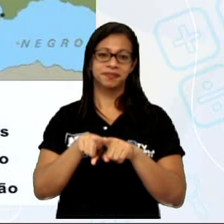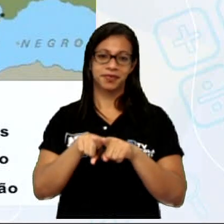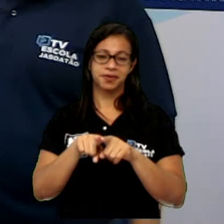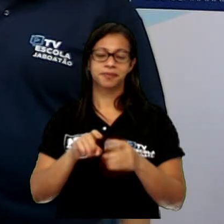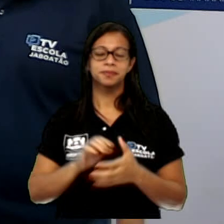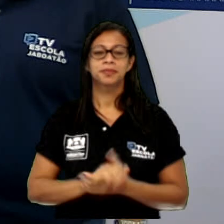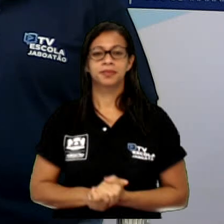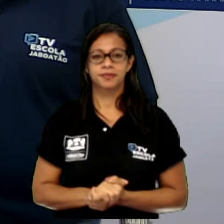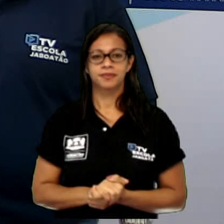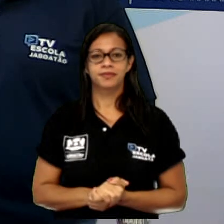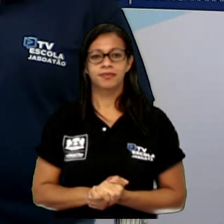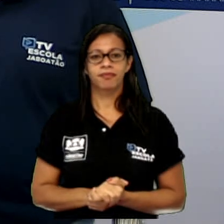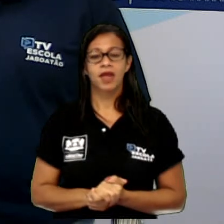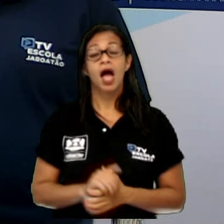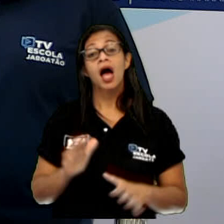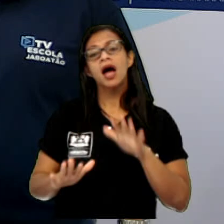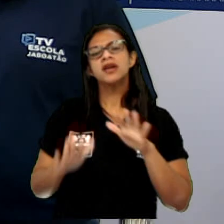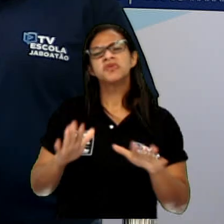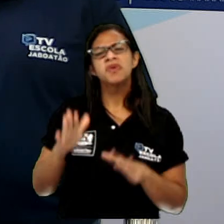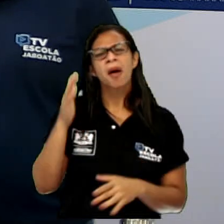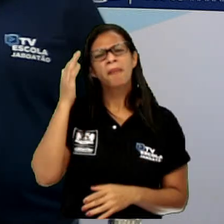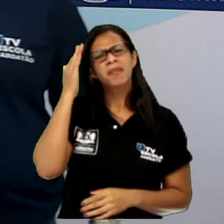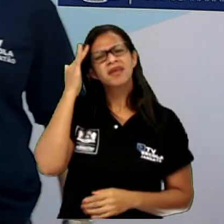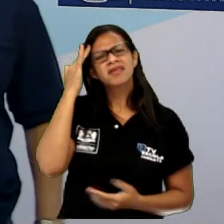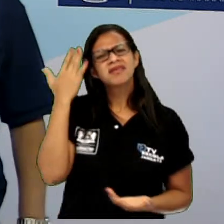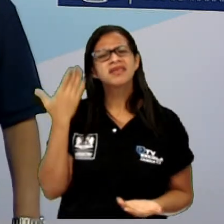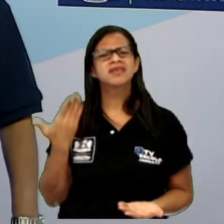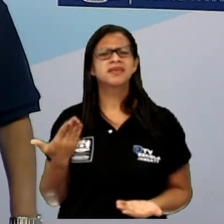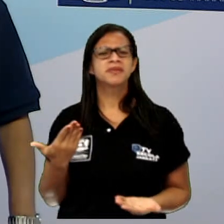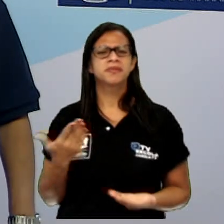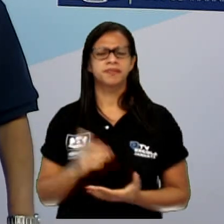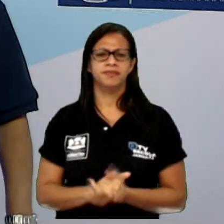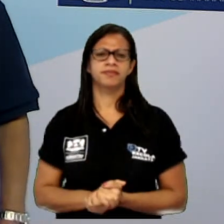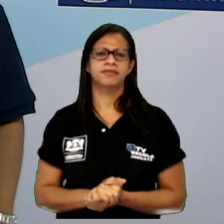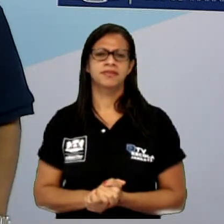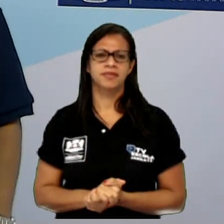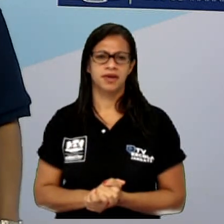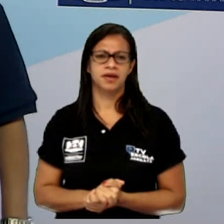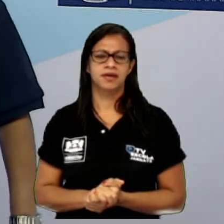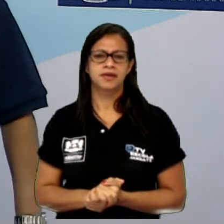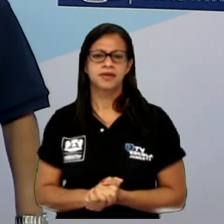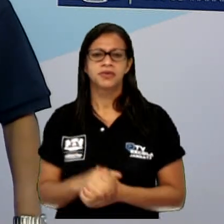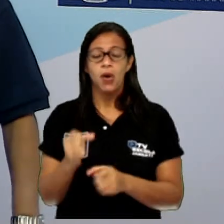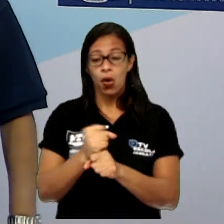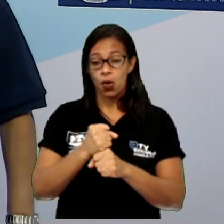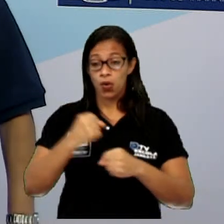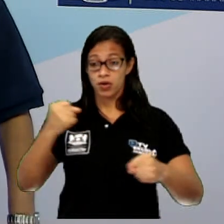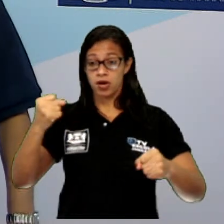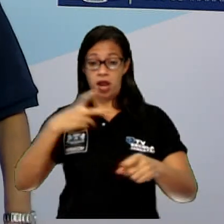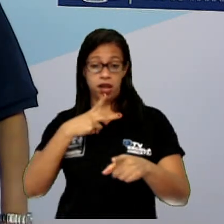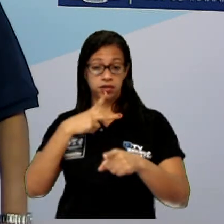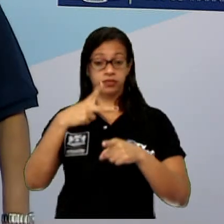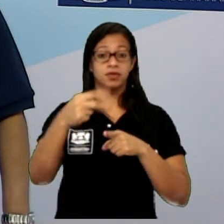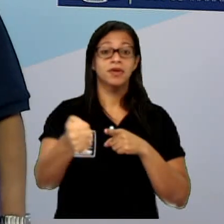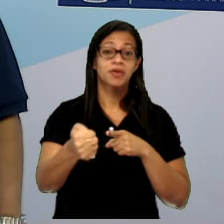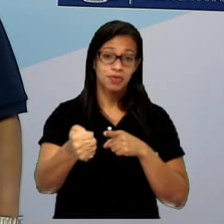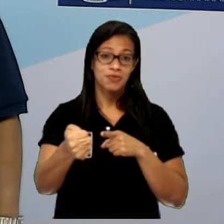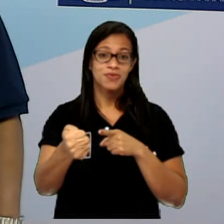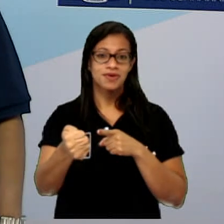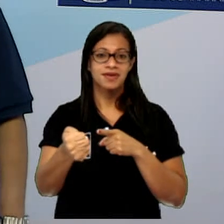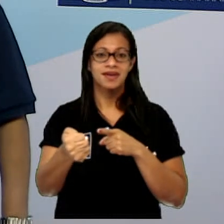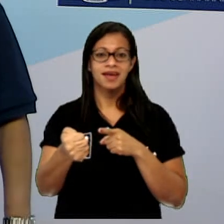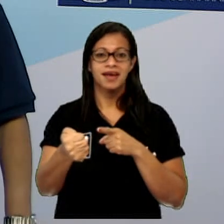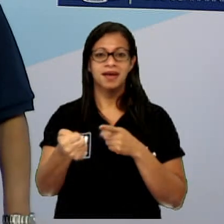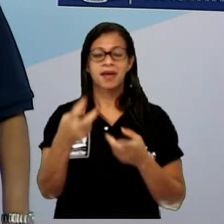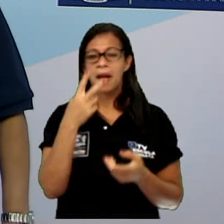Napoleão, né? A gente fica às vezes assim pensando, né? Os grandes heróis, parece que eles não tiveram vidas próprias, né? O